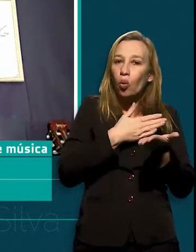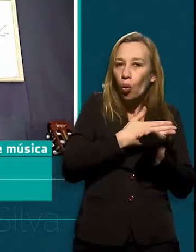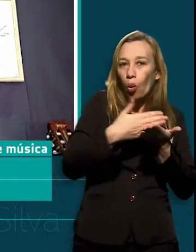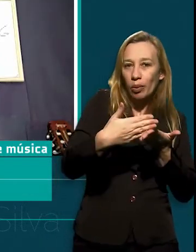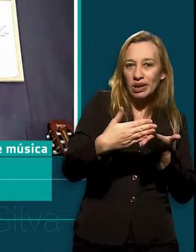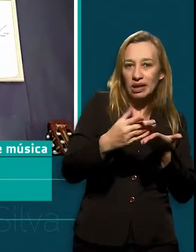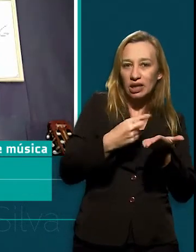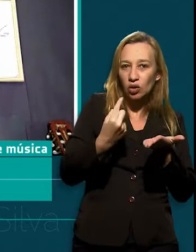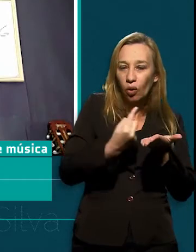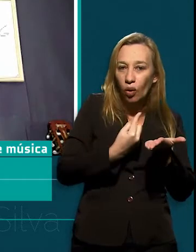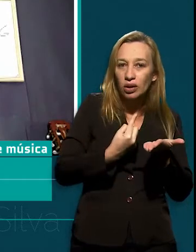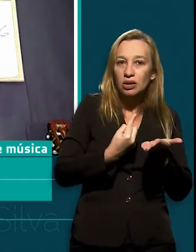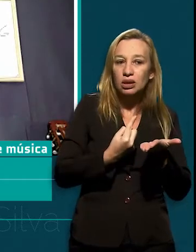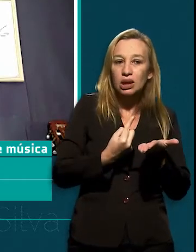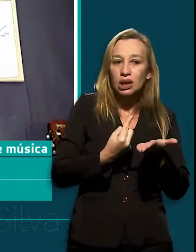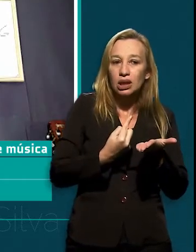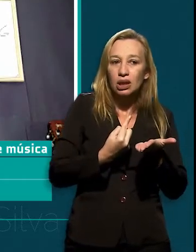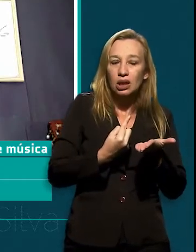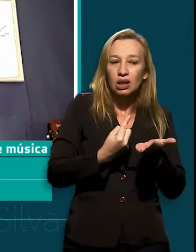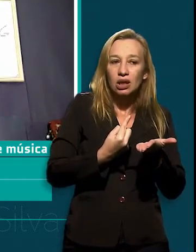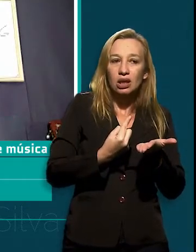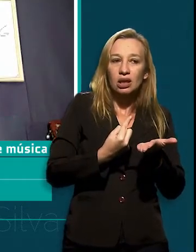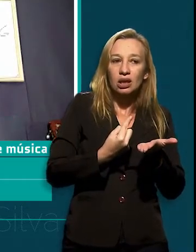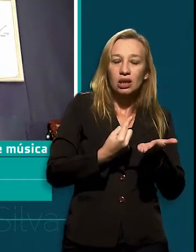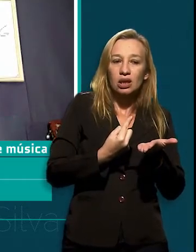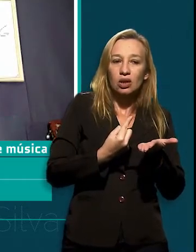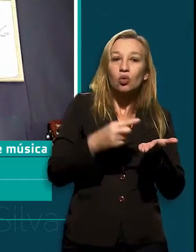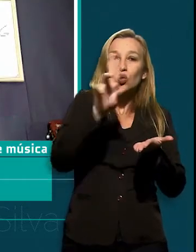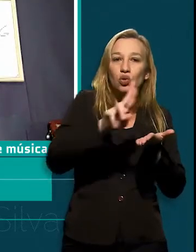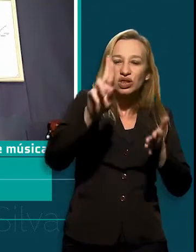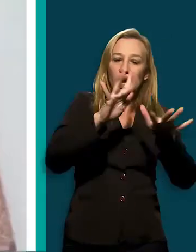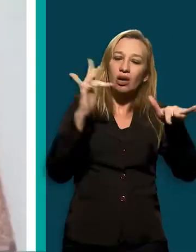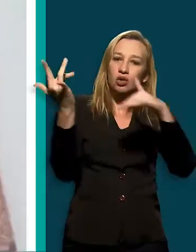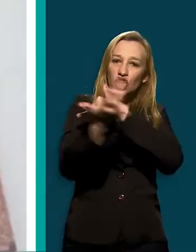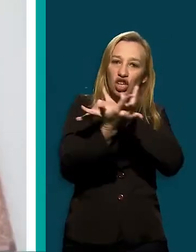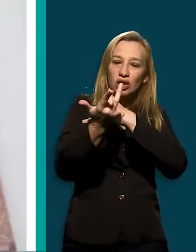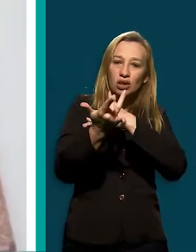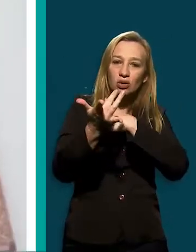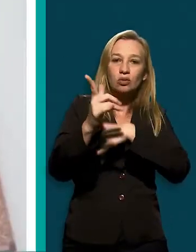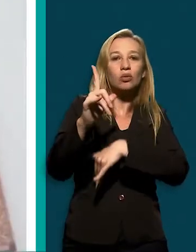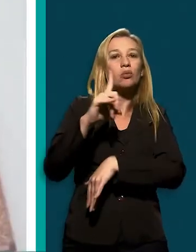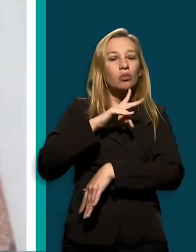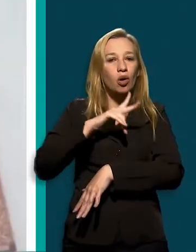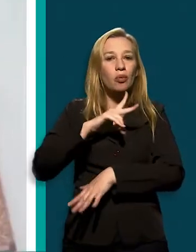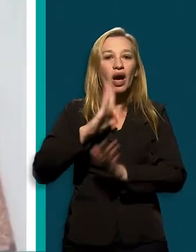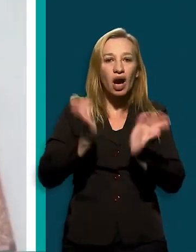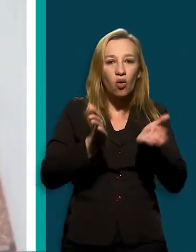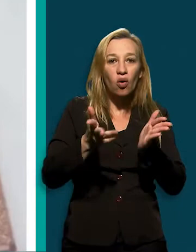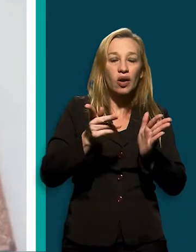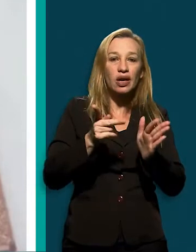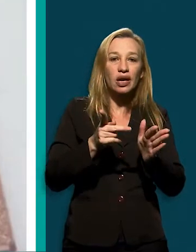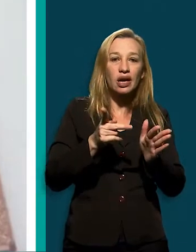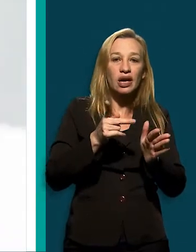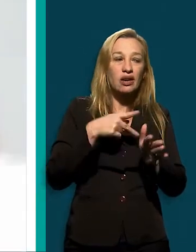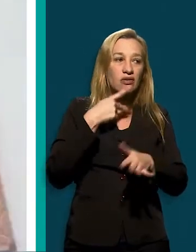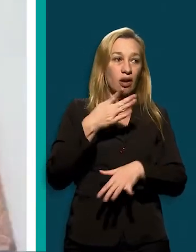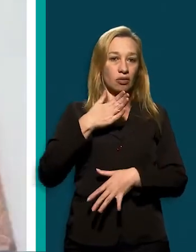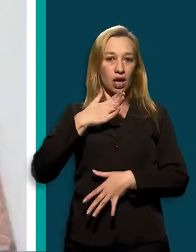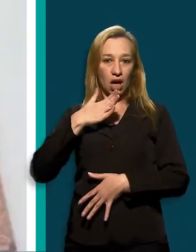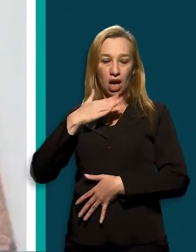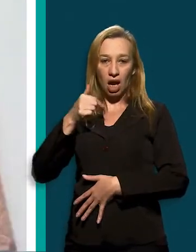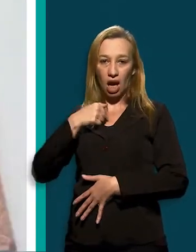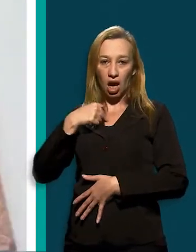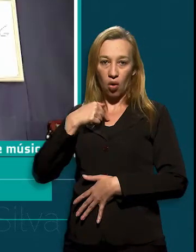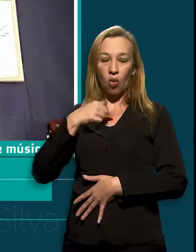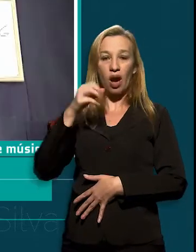não começar a criar a usar as próprias redes, né? O momento agora, de falar, no